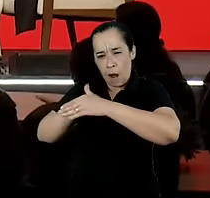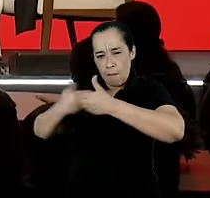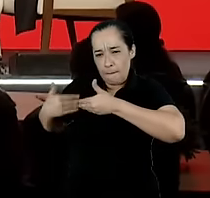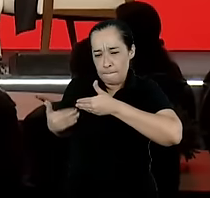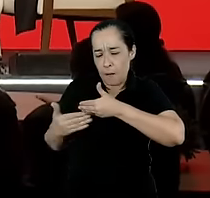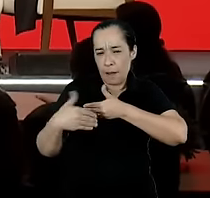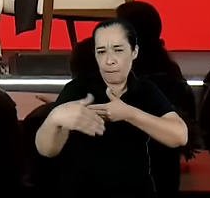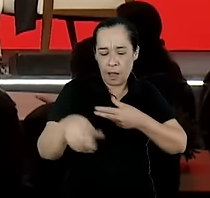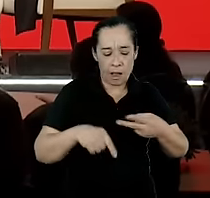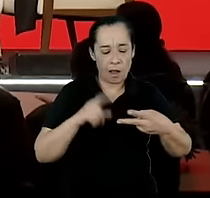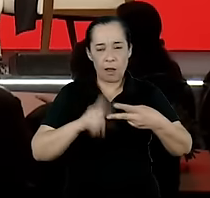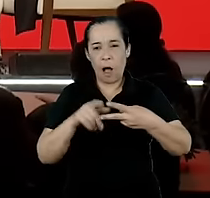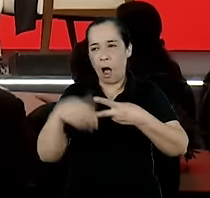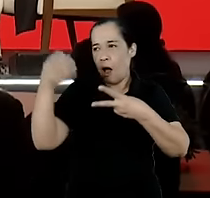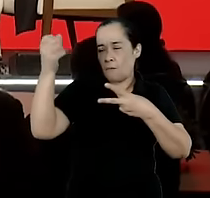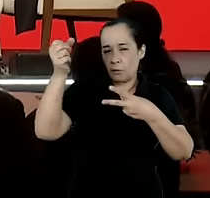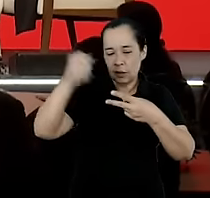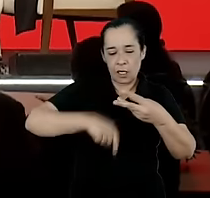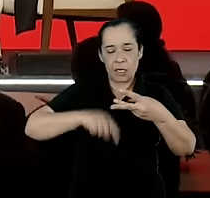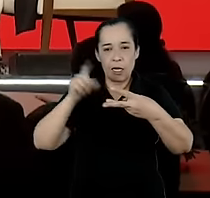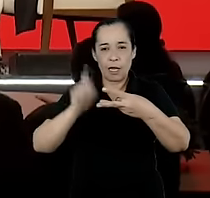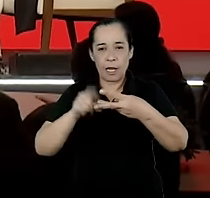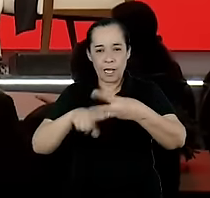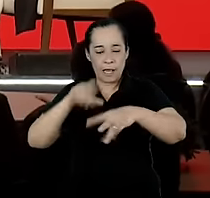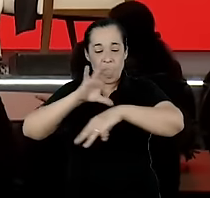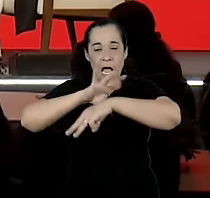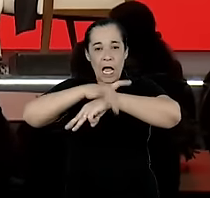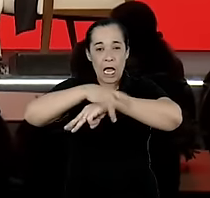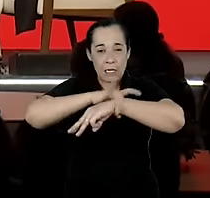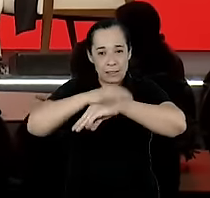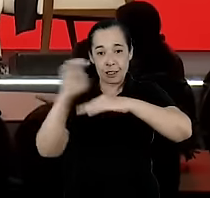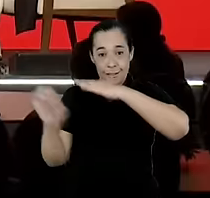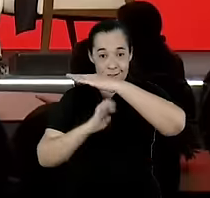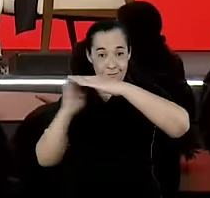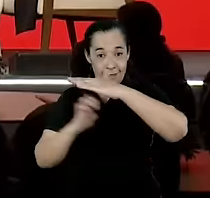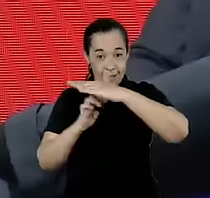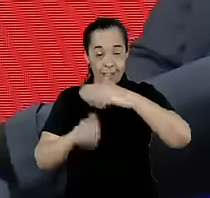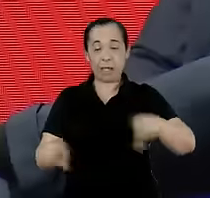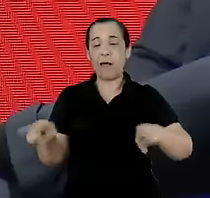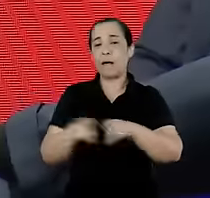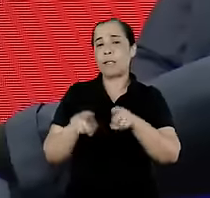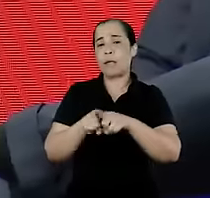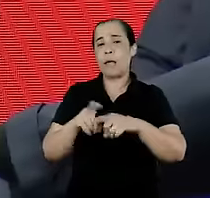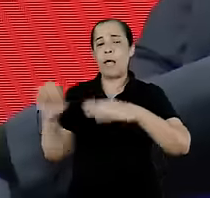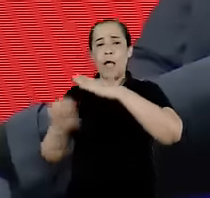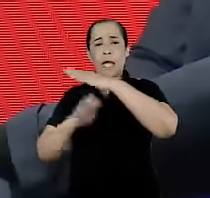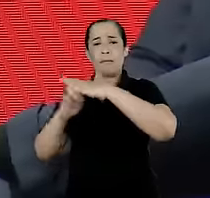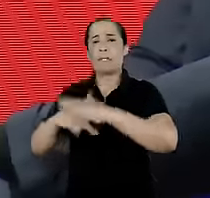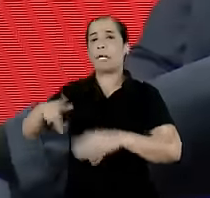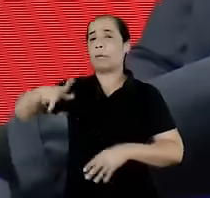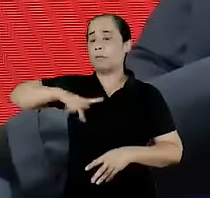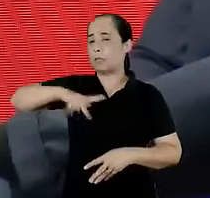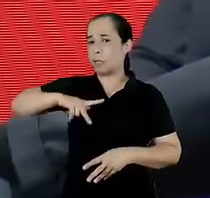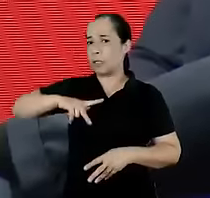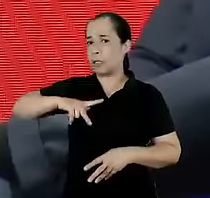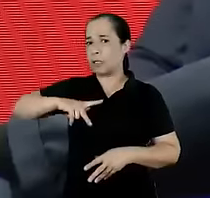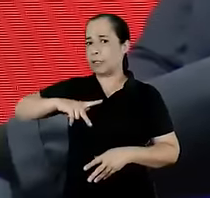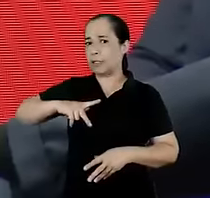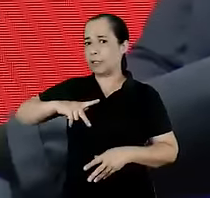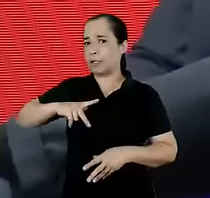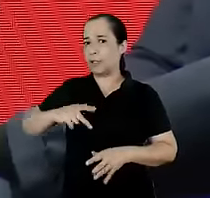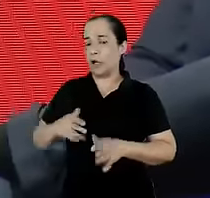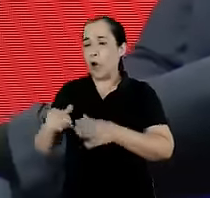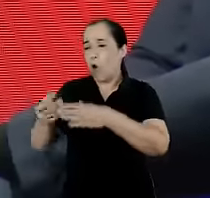seguradoras nos fundos ah nas entidades abertas de previdência complementar também ela seja em parte direcionada